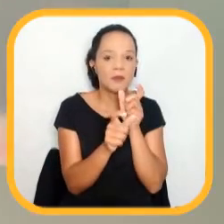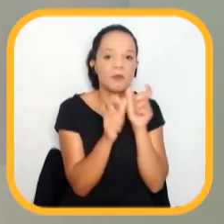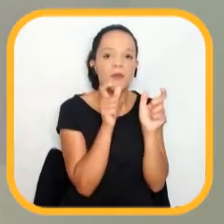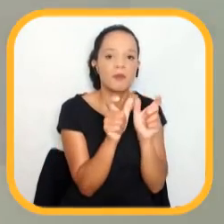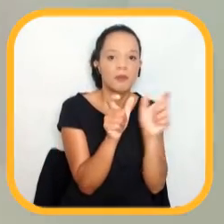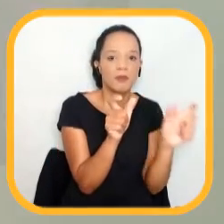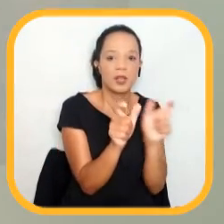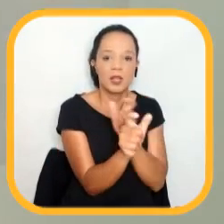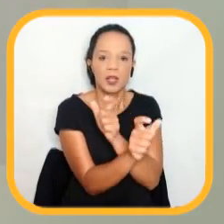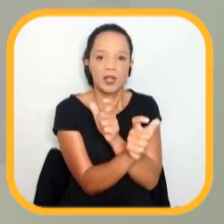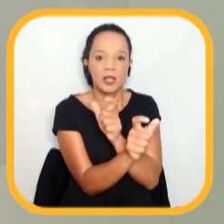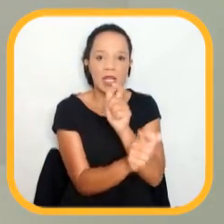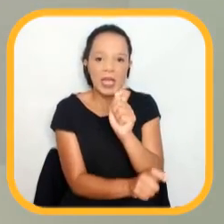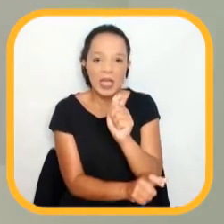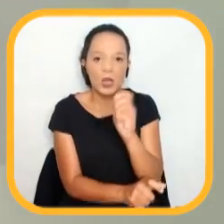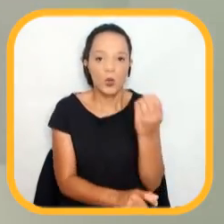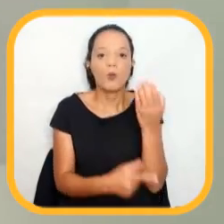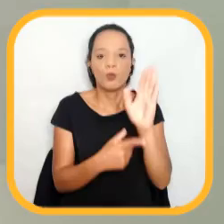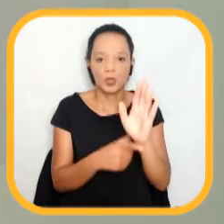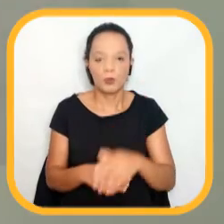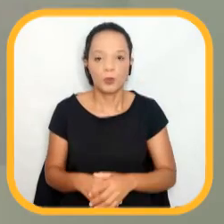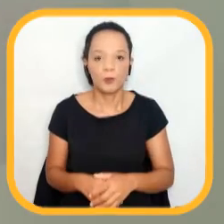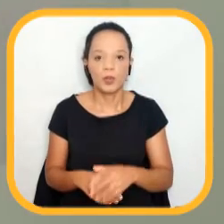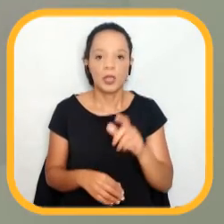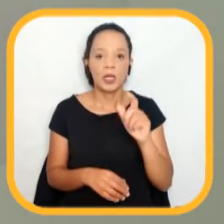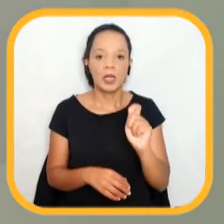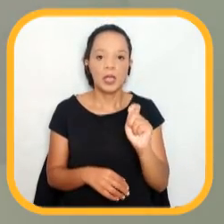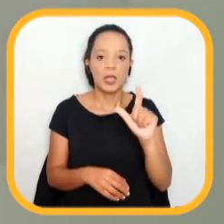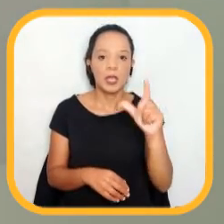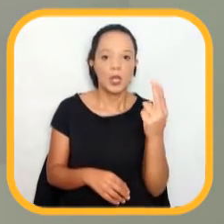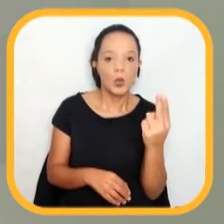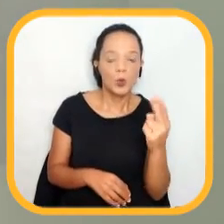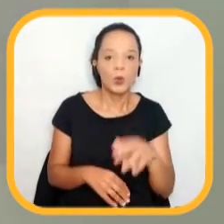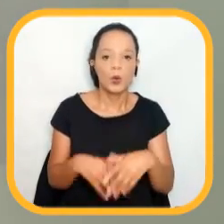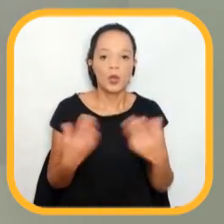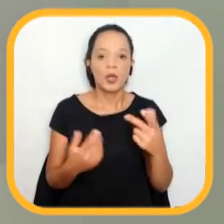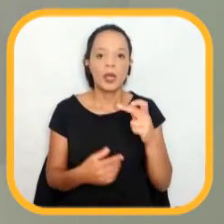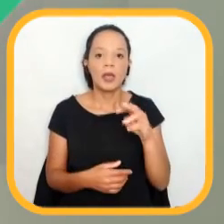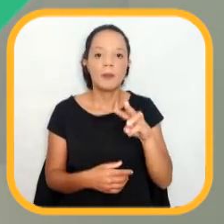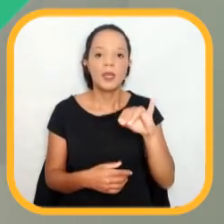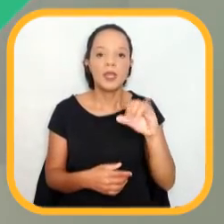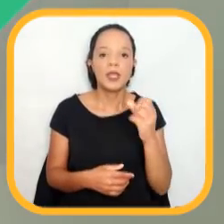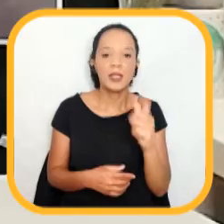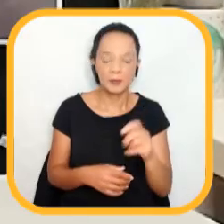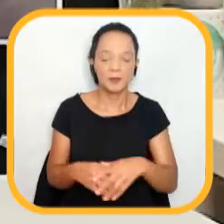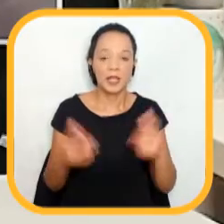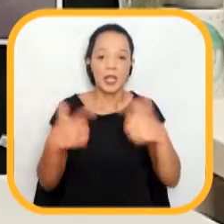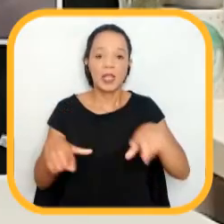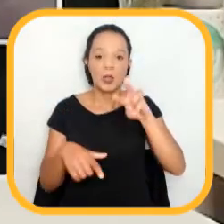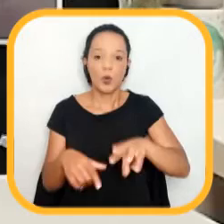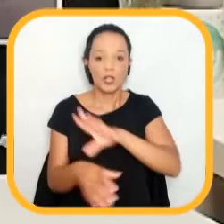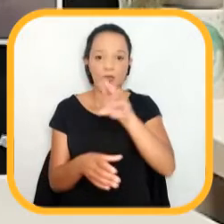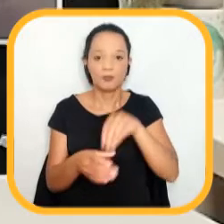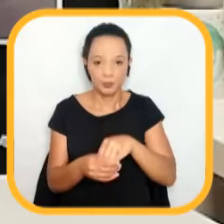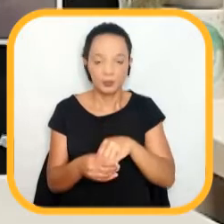sufixo, é ou, por exemplo, de ele ou de amigo. A